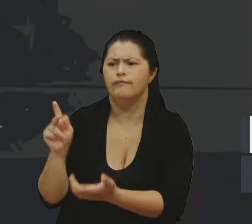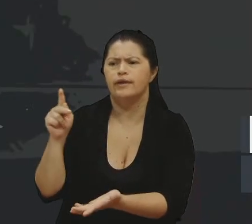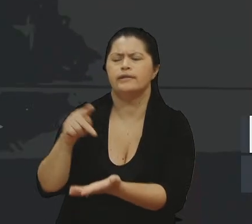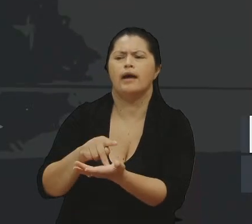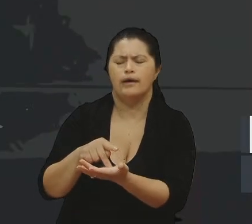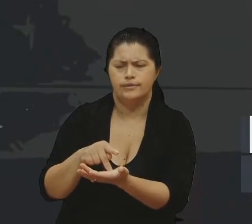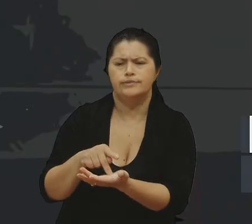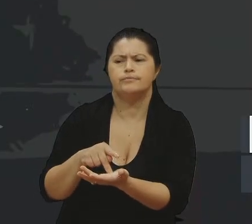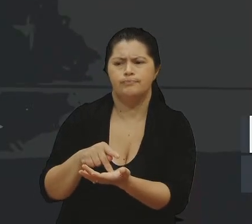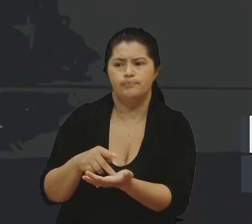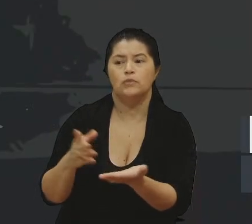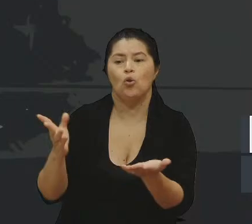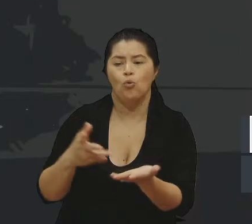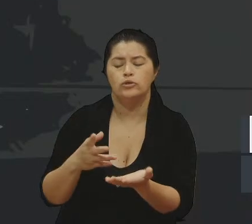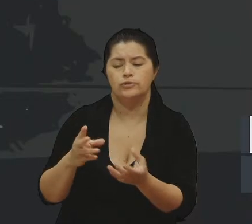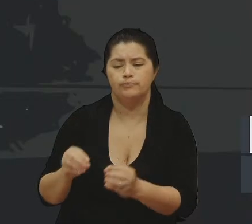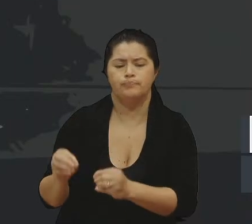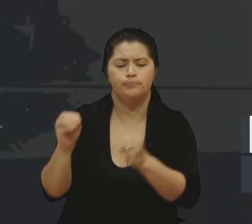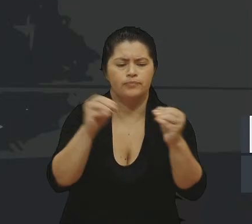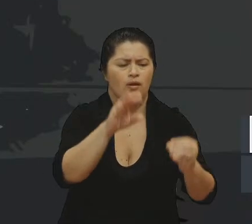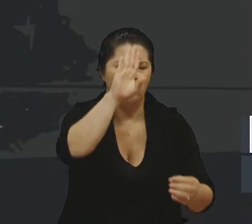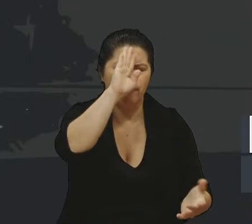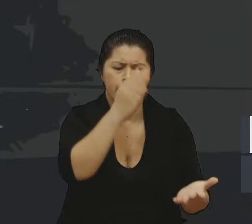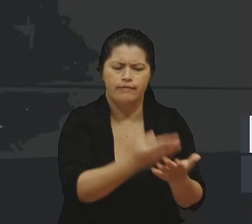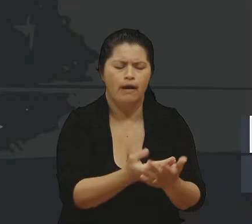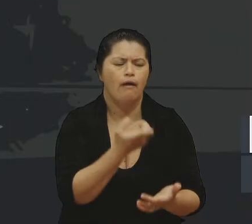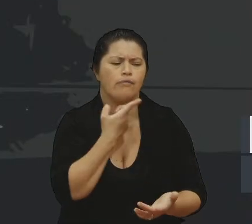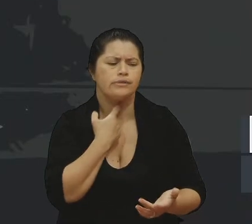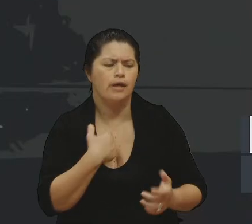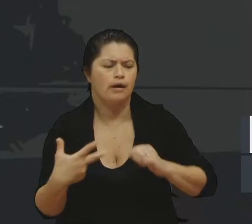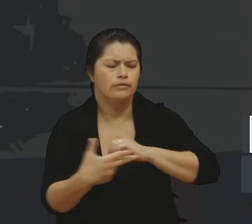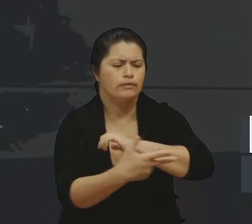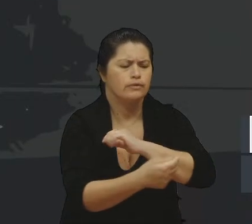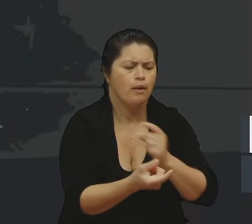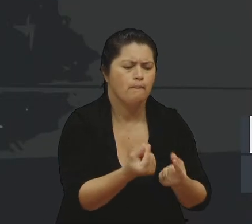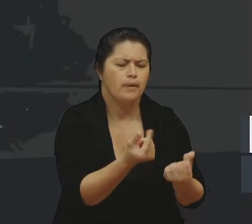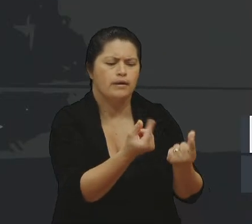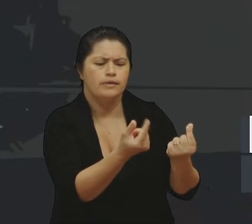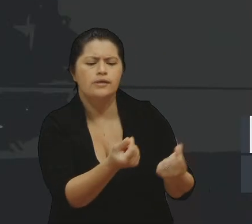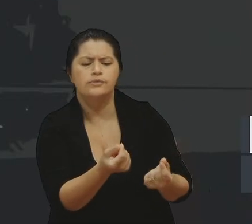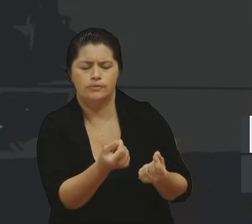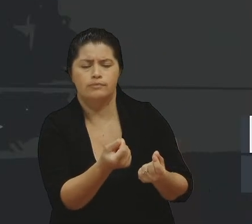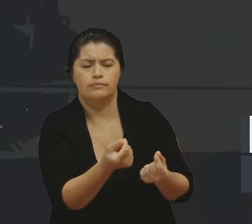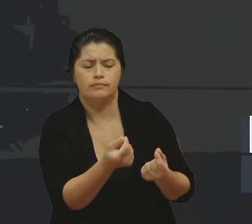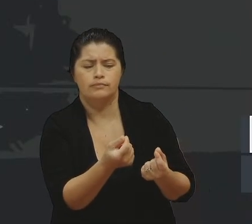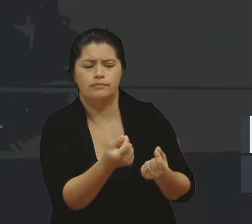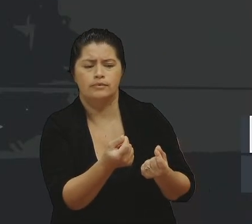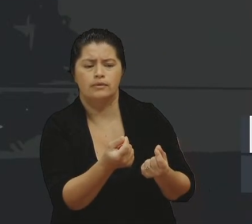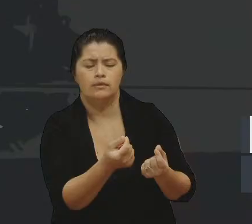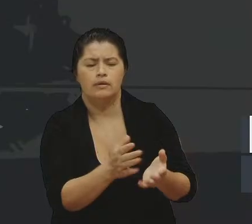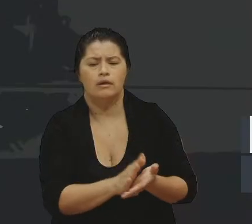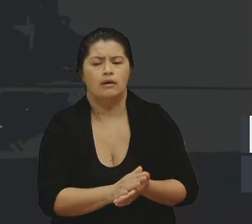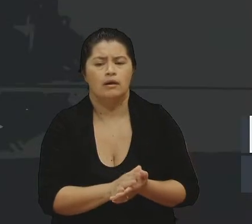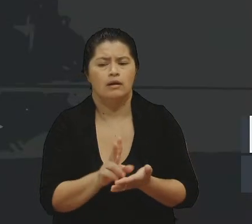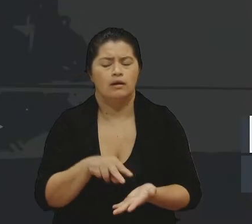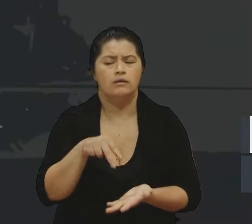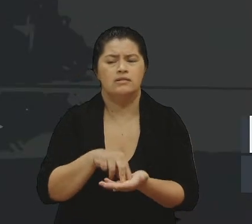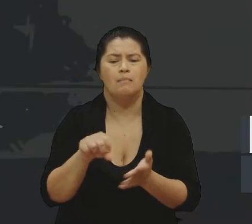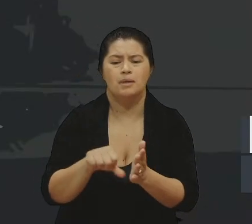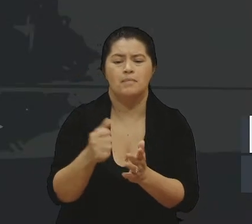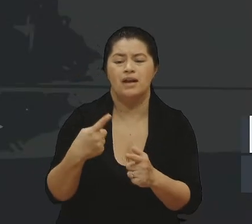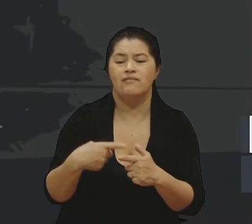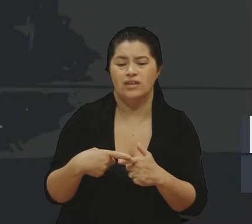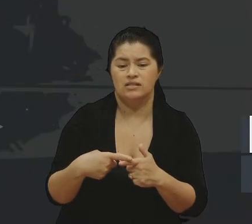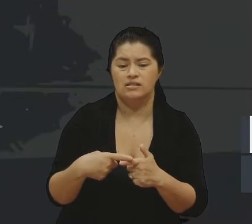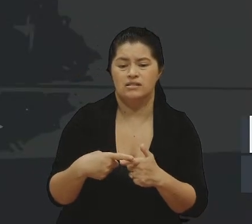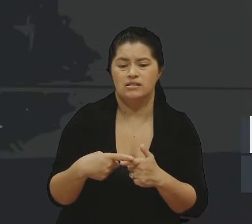pet que está hoje, levar na pet dele, confiar, gostar do corte, do preço, do atendimento. O esforço é muito grande. Se o cara já foi lá a primeira vez, qual